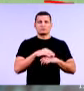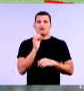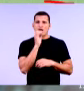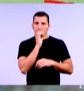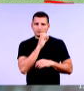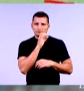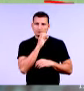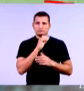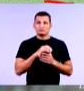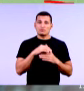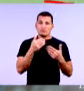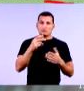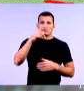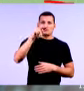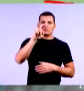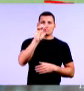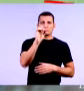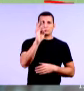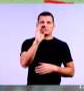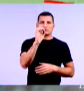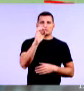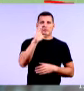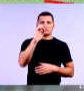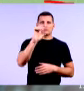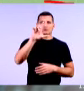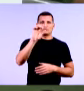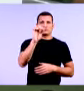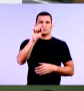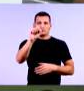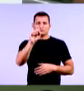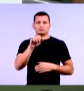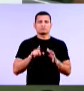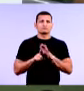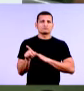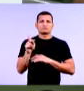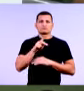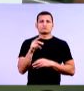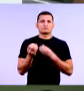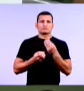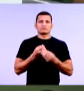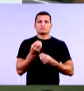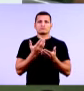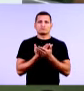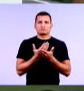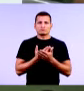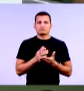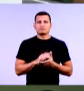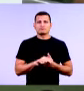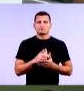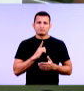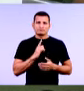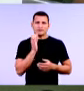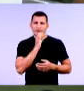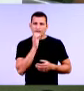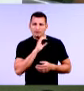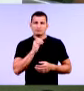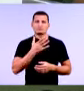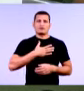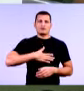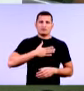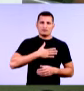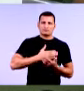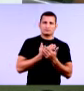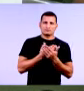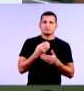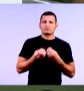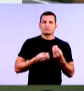Então, protocolos, né? Professor, como é que está a aula? Como é que você está? Você está achando que a aula está rápida, está devagar?